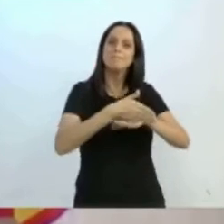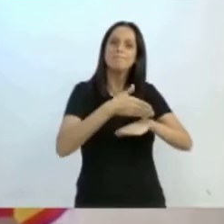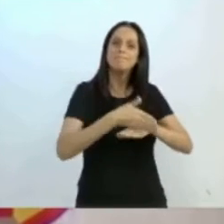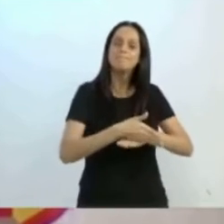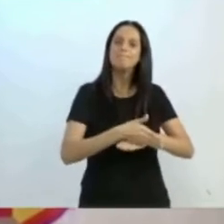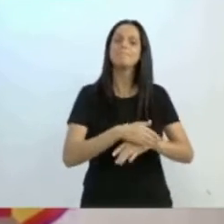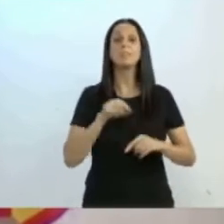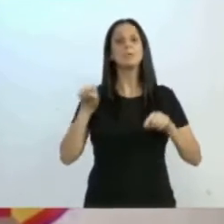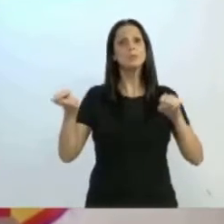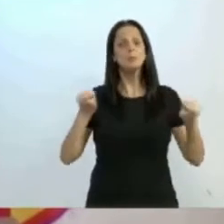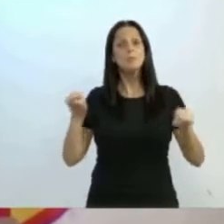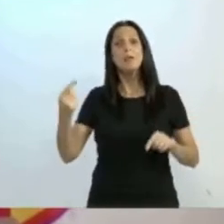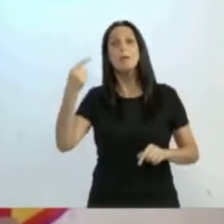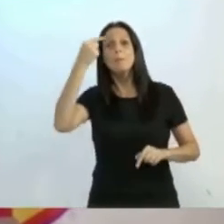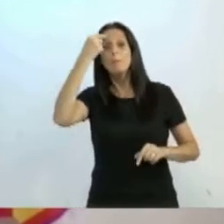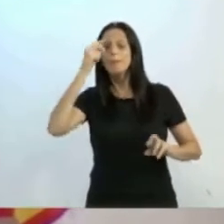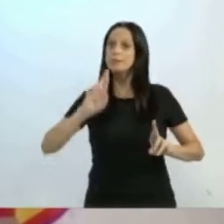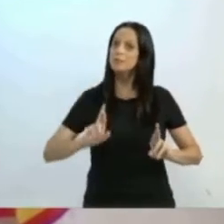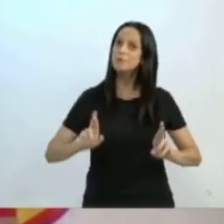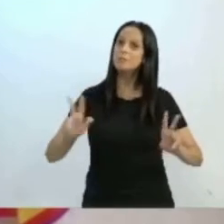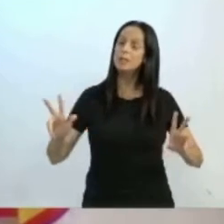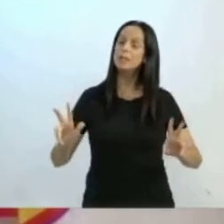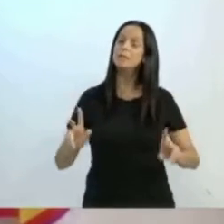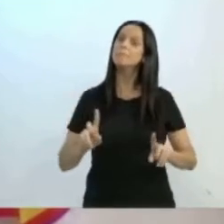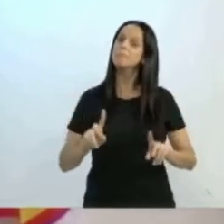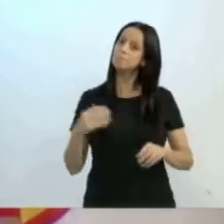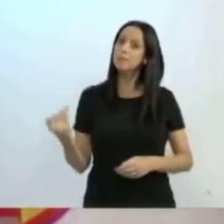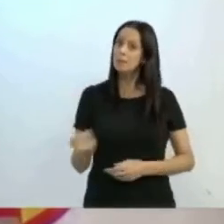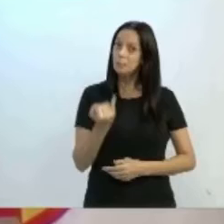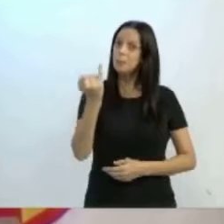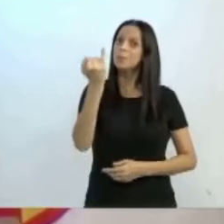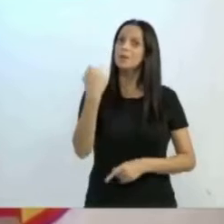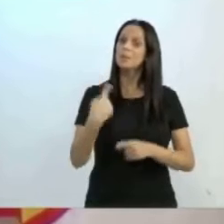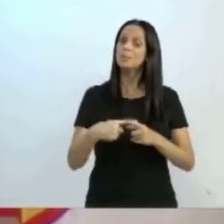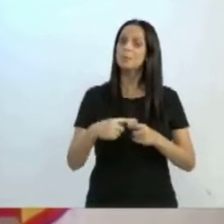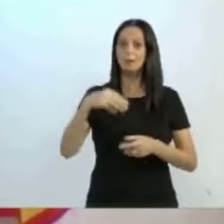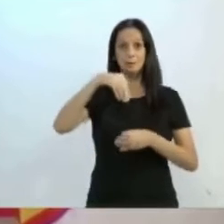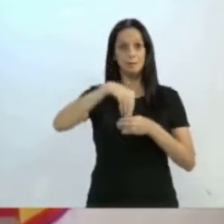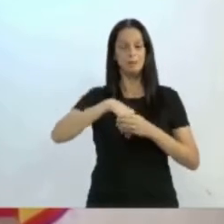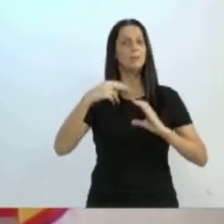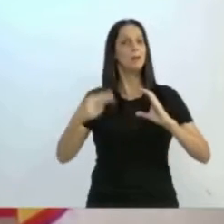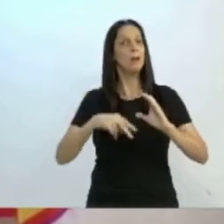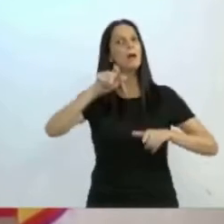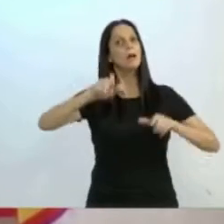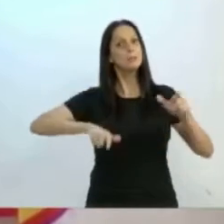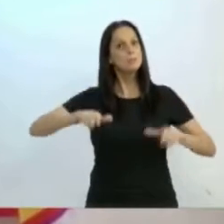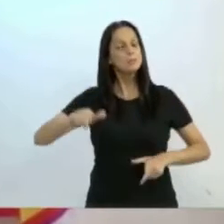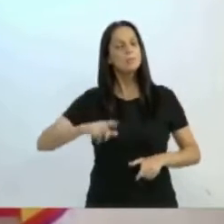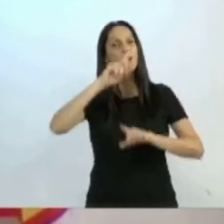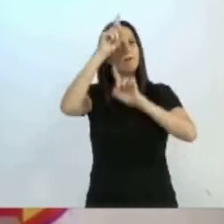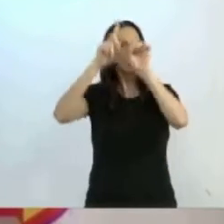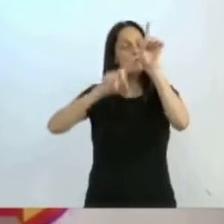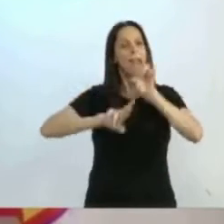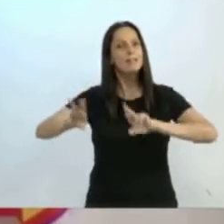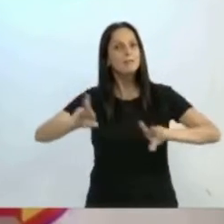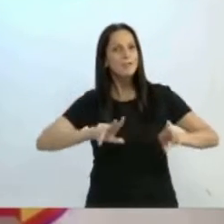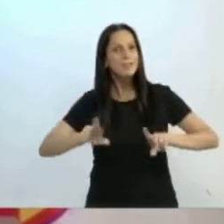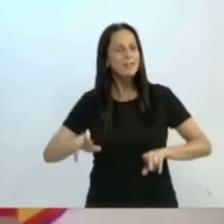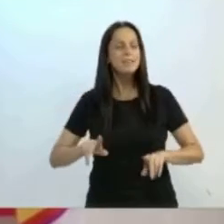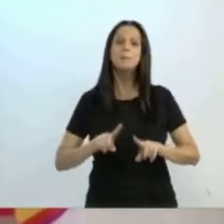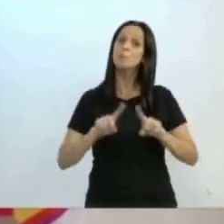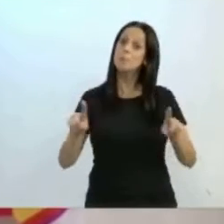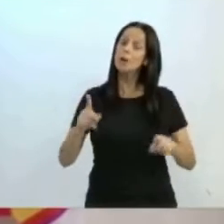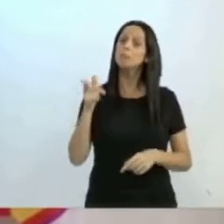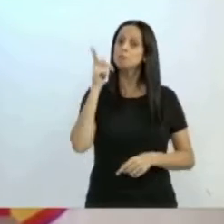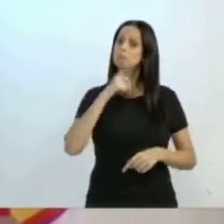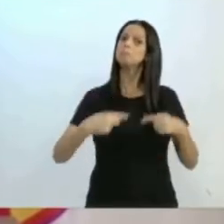pensamentos diferentes aqui isso é importante mostra que esta casa é plural e as pessoas estão aqui com diferente pensamentos mais